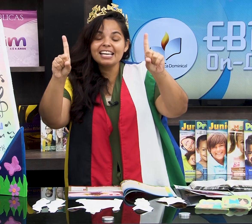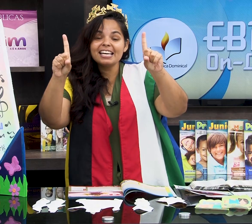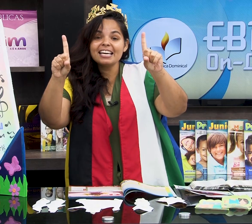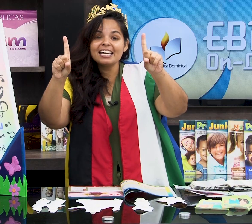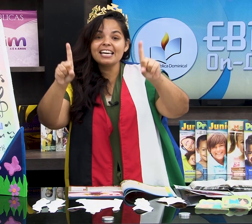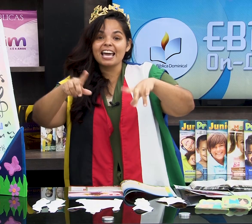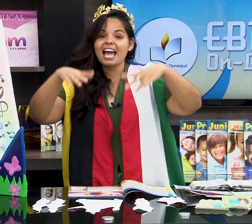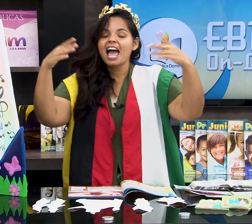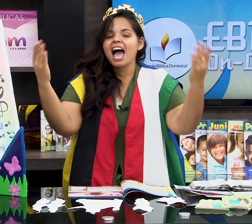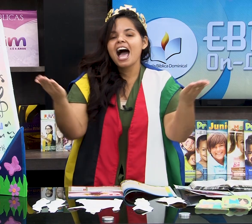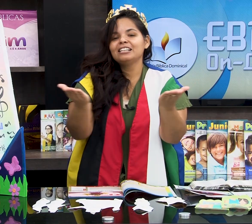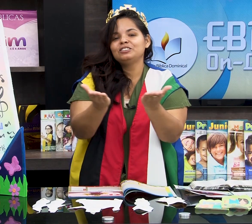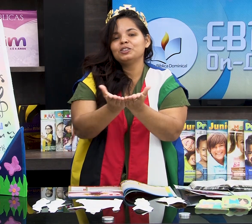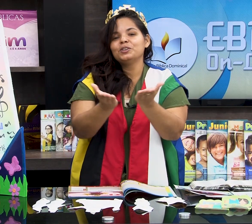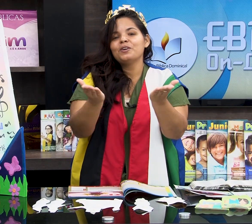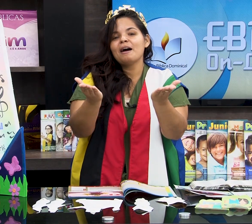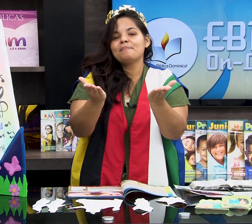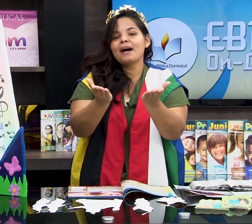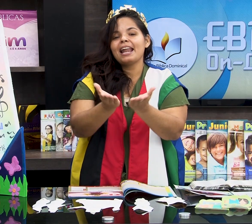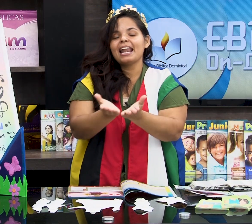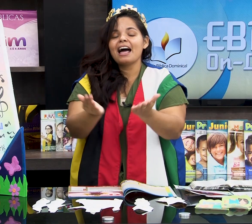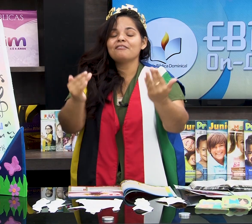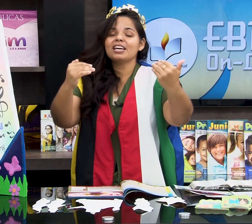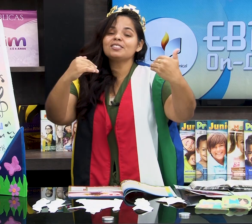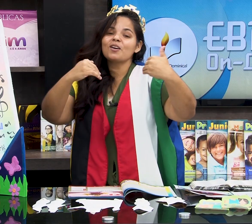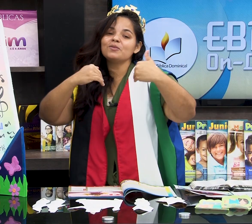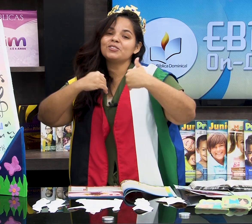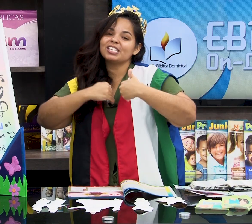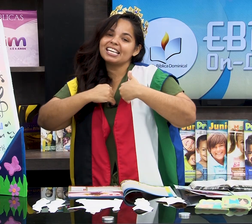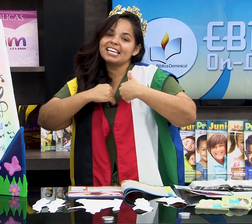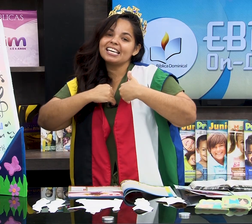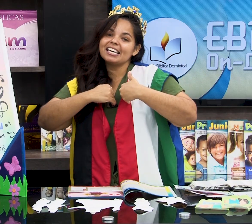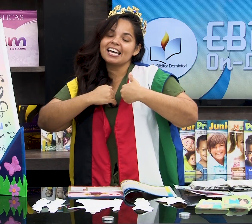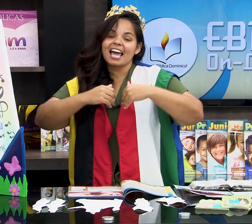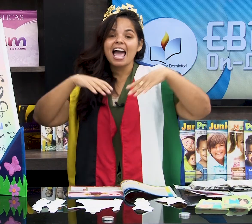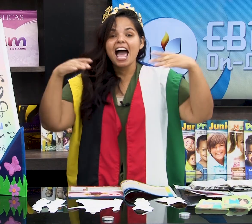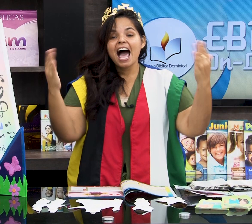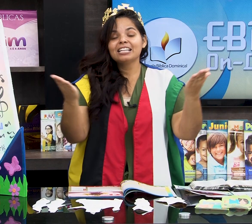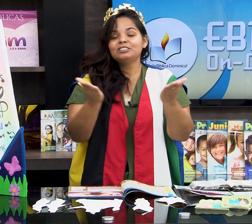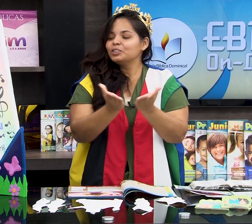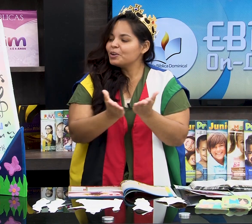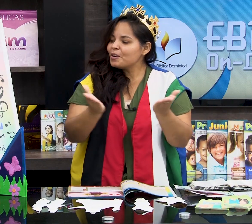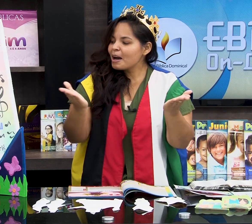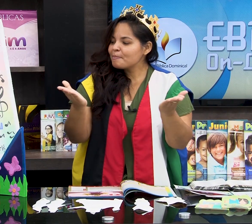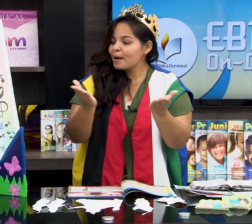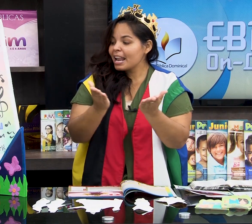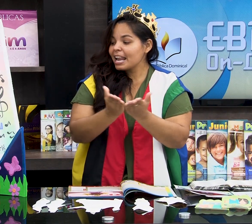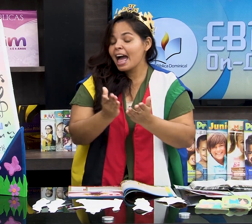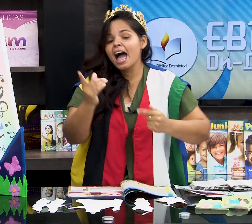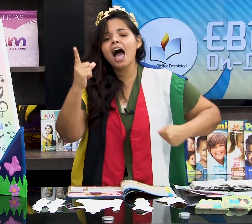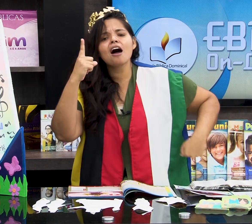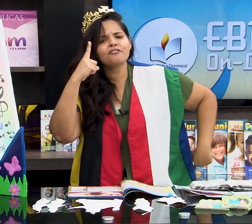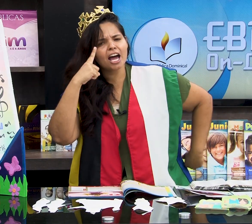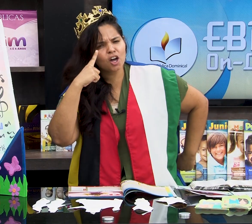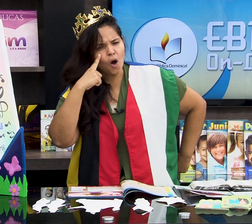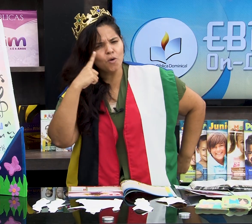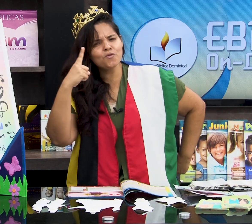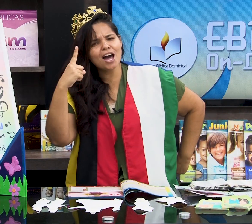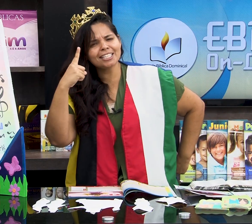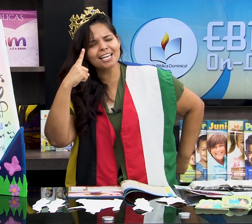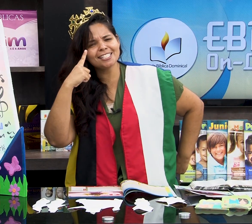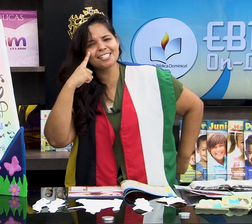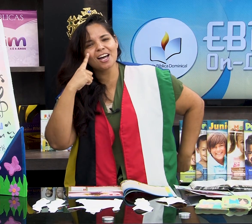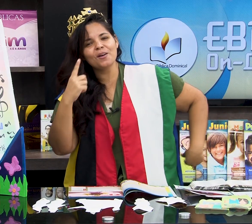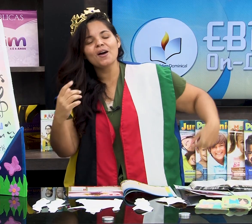ti, a tua palavra escondi, a tua palavra